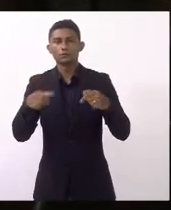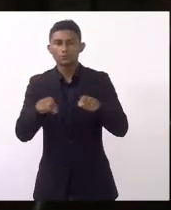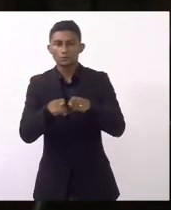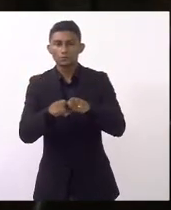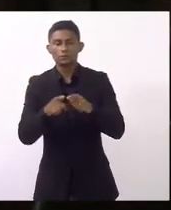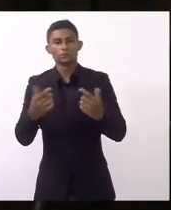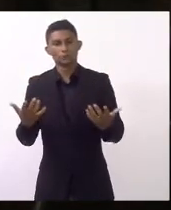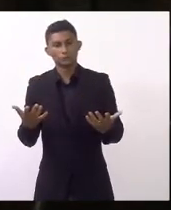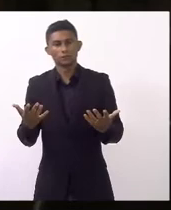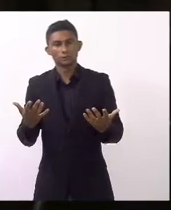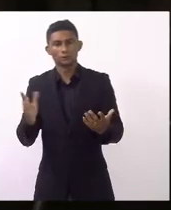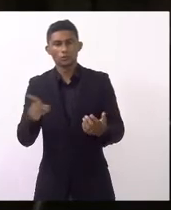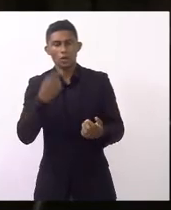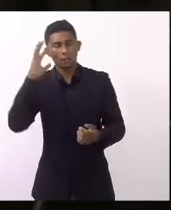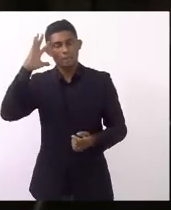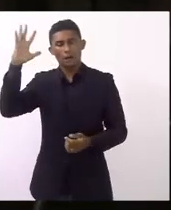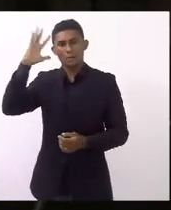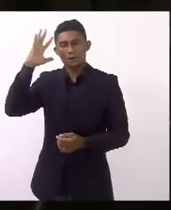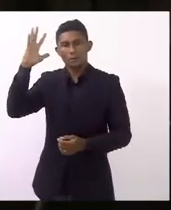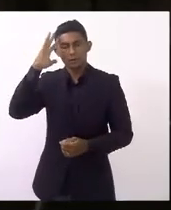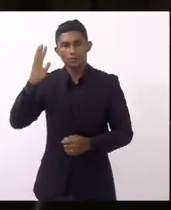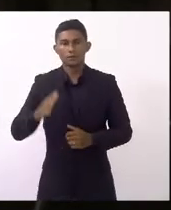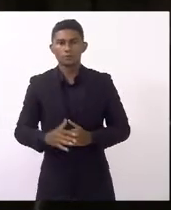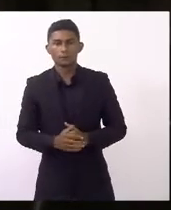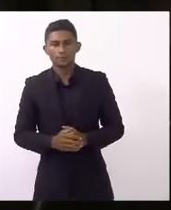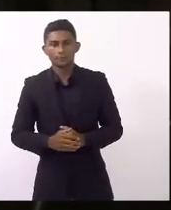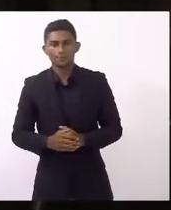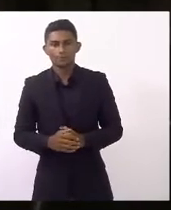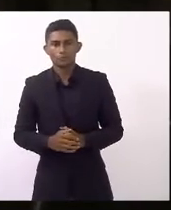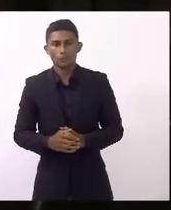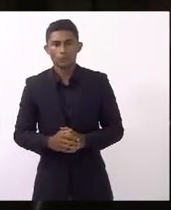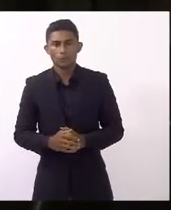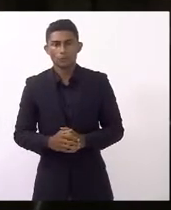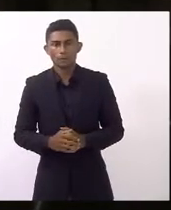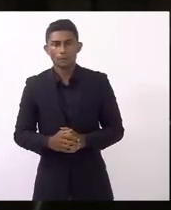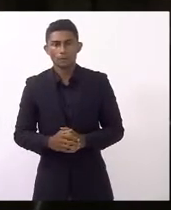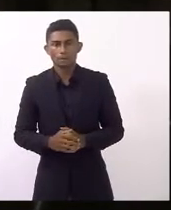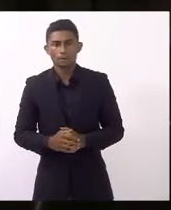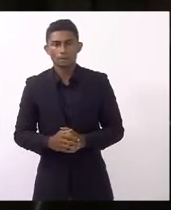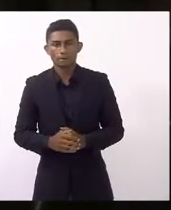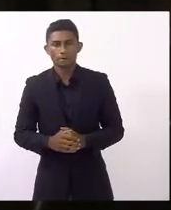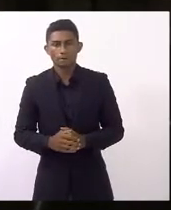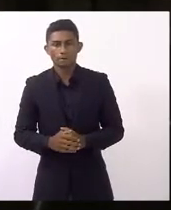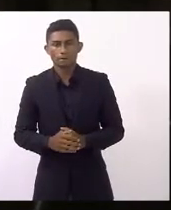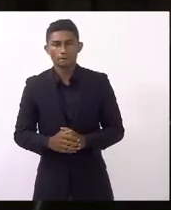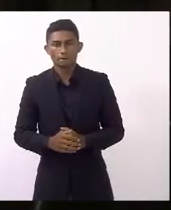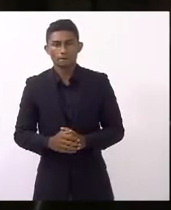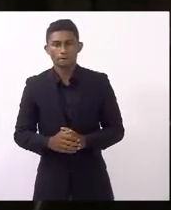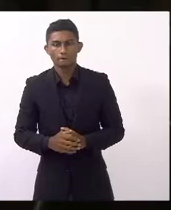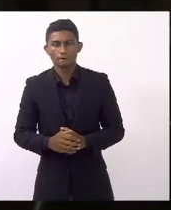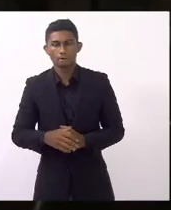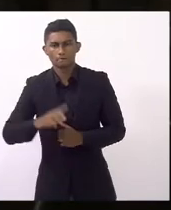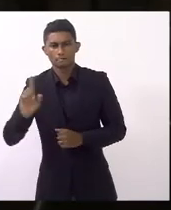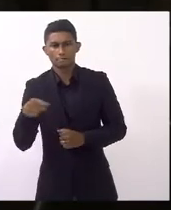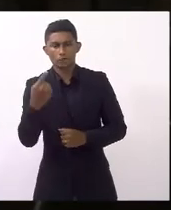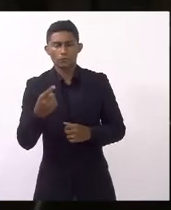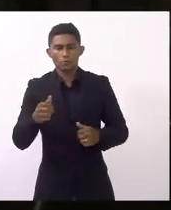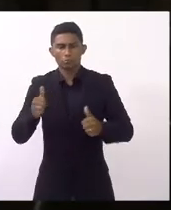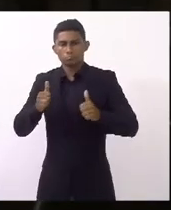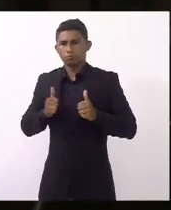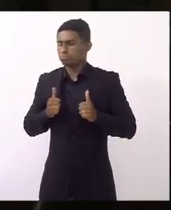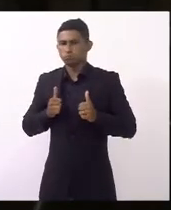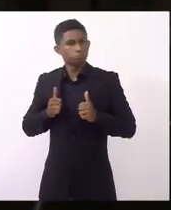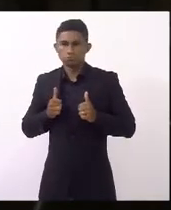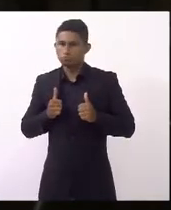a gente não pode pensar que o que nós estamos imóveis a